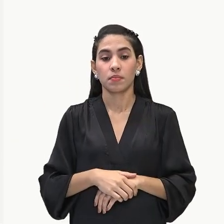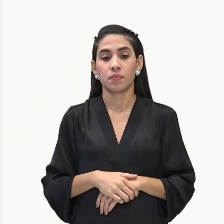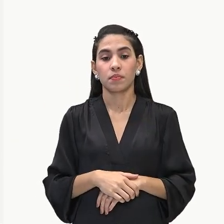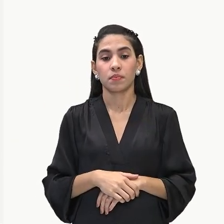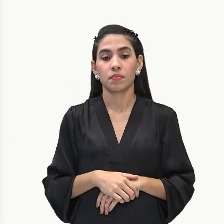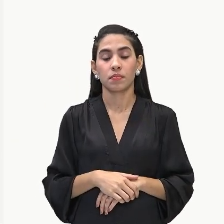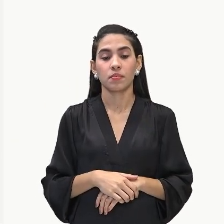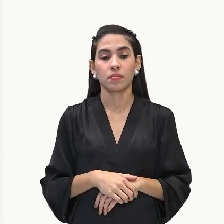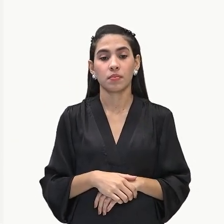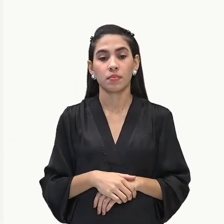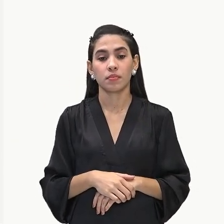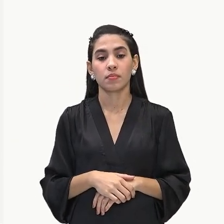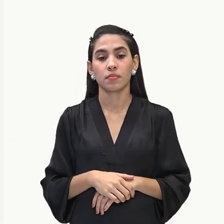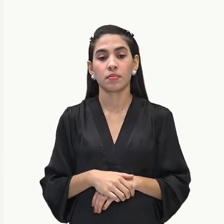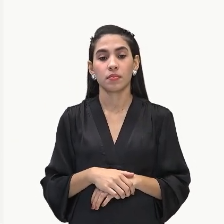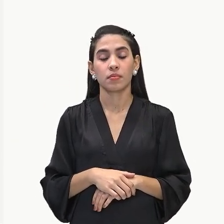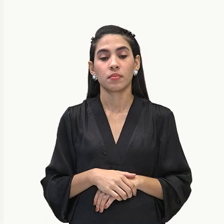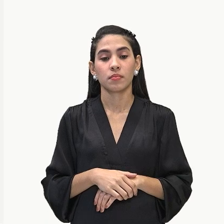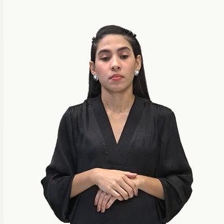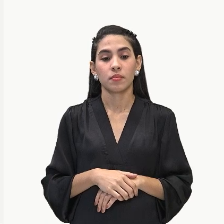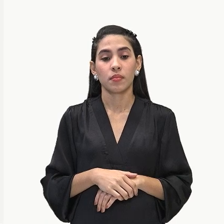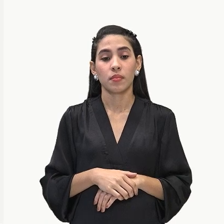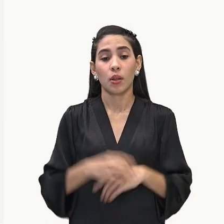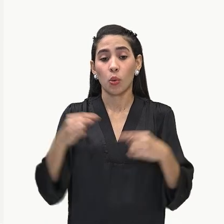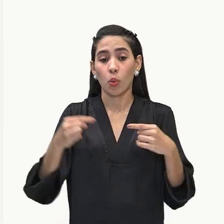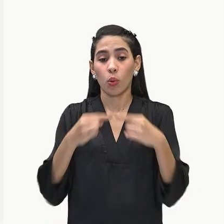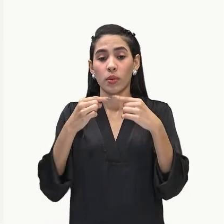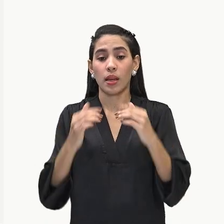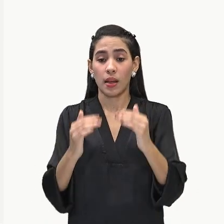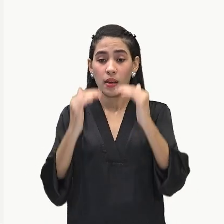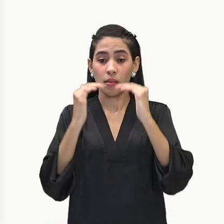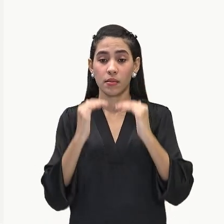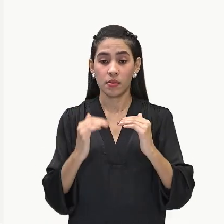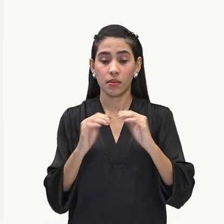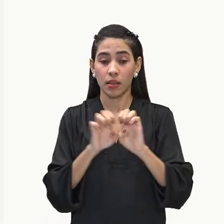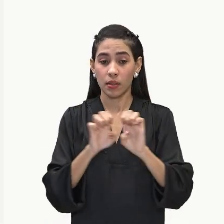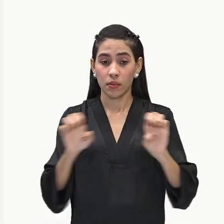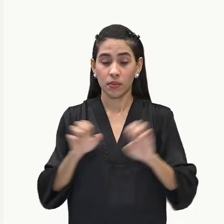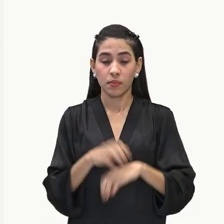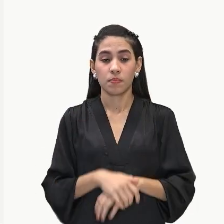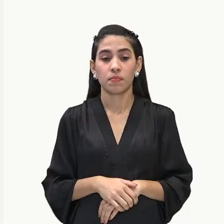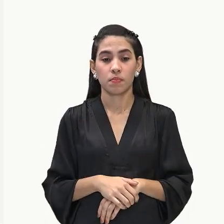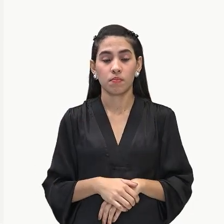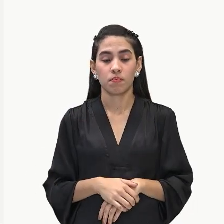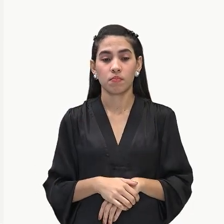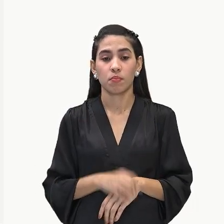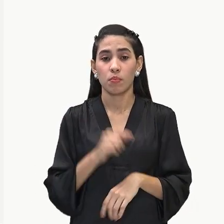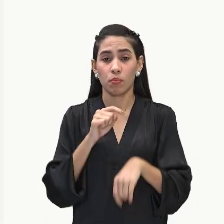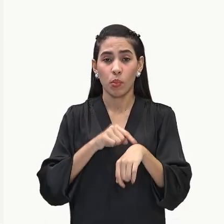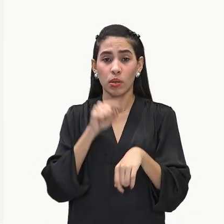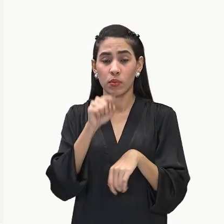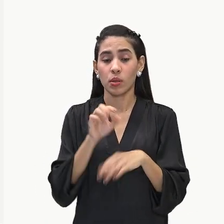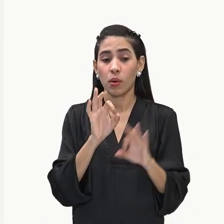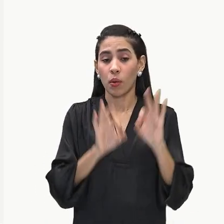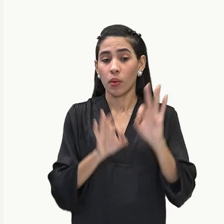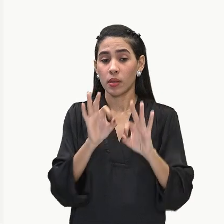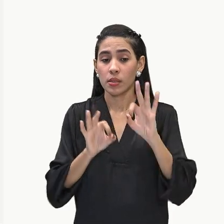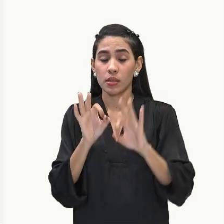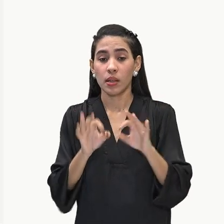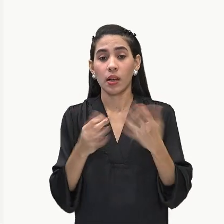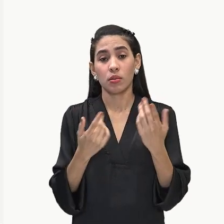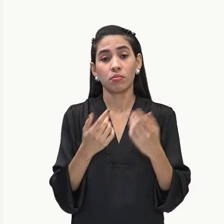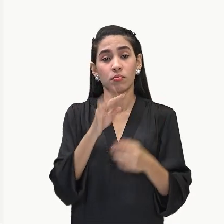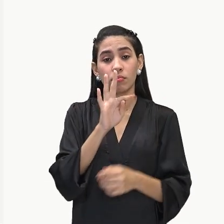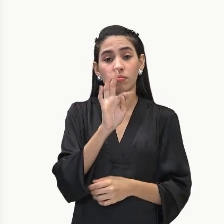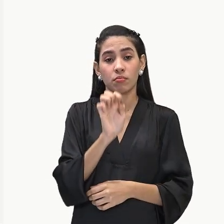quem? A segunda equação. Da feita que nós fizermos essa adição, como eles são termos